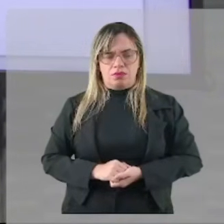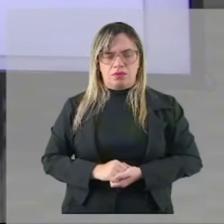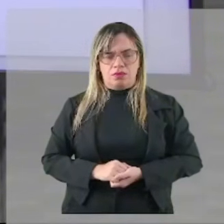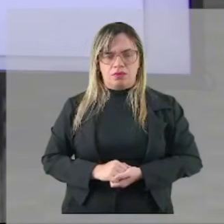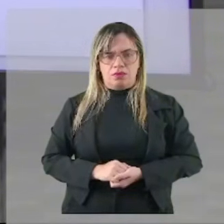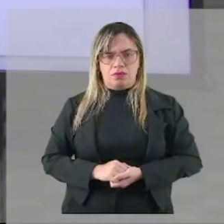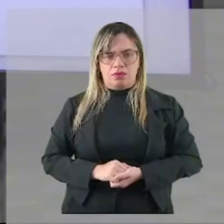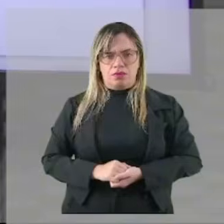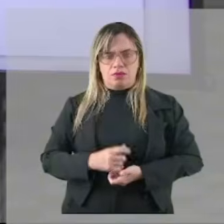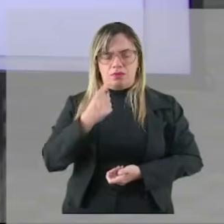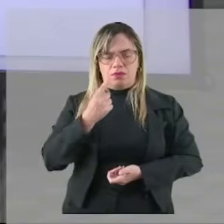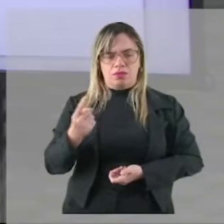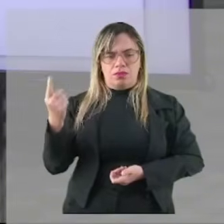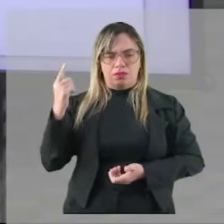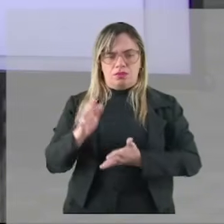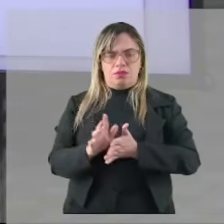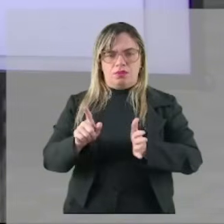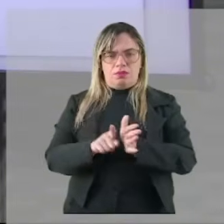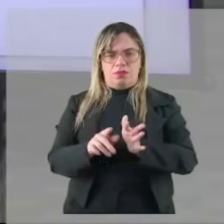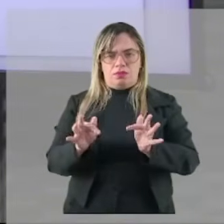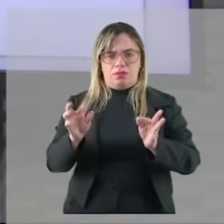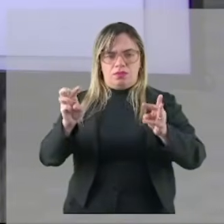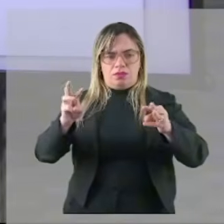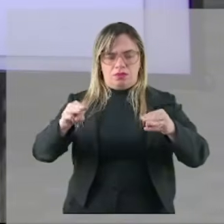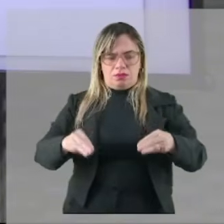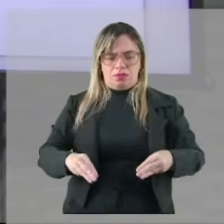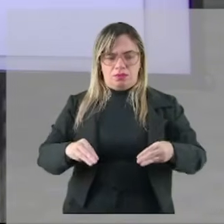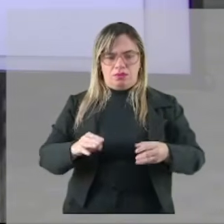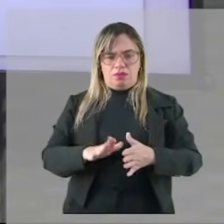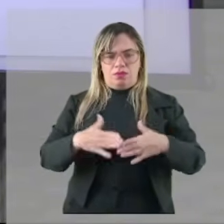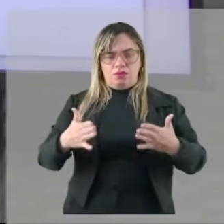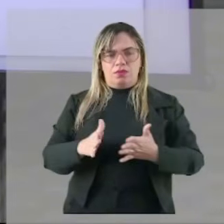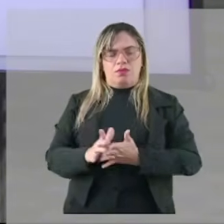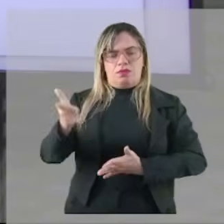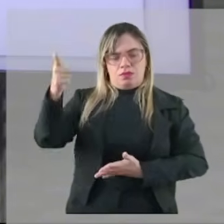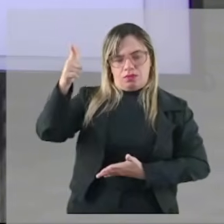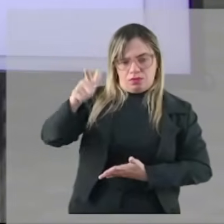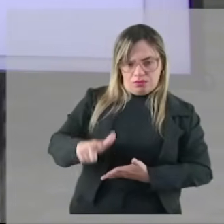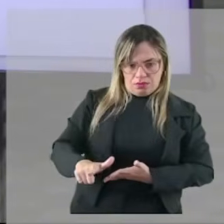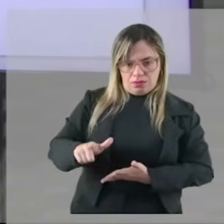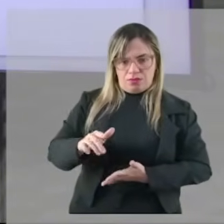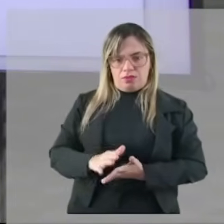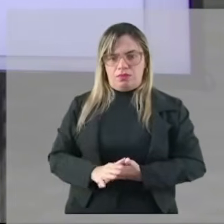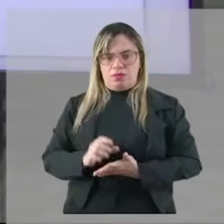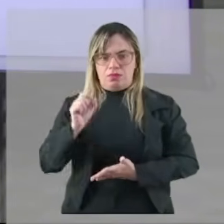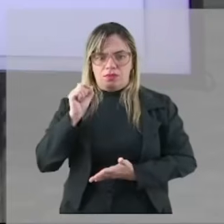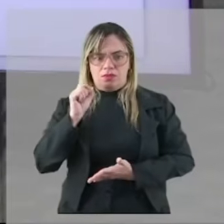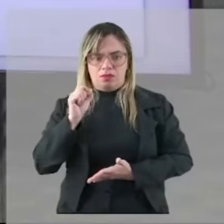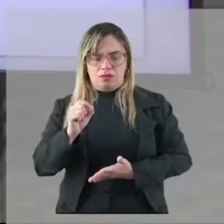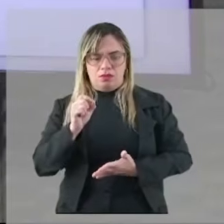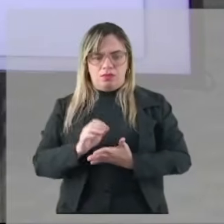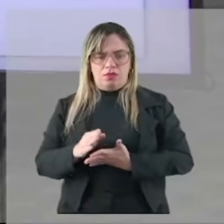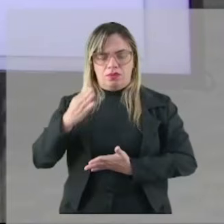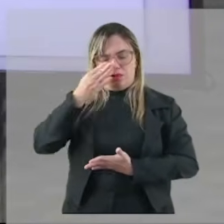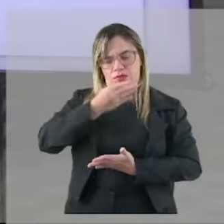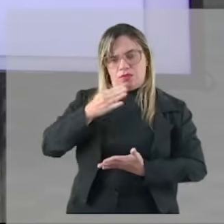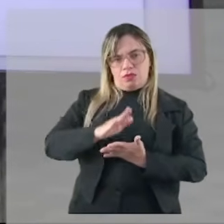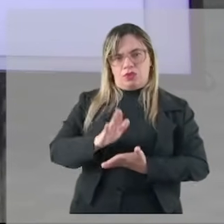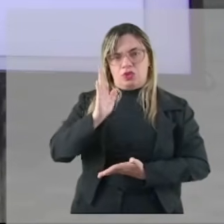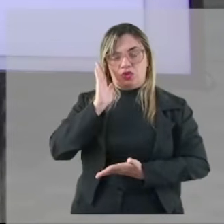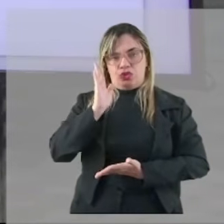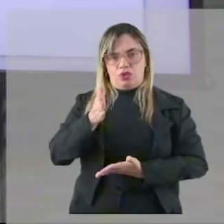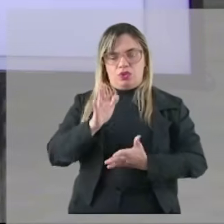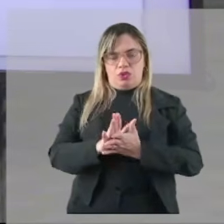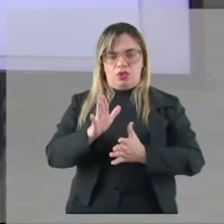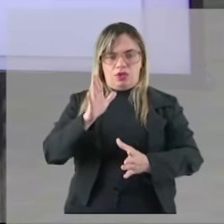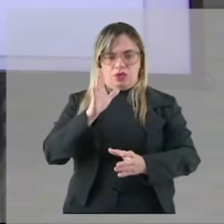Olha essa questão aqui para a gente finalizar, turma. Eu venho de novo com a sacarose, que nós já calculamos a massa molar,